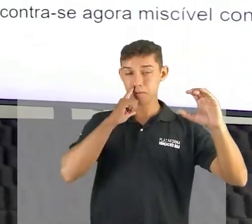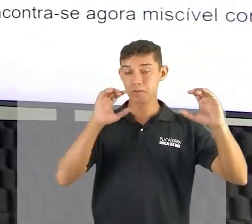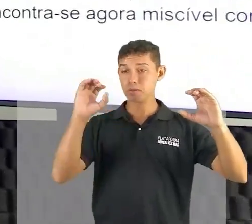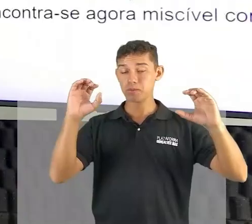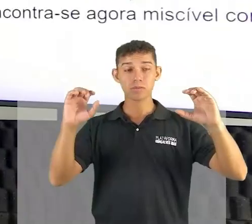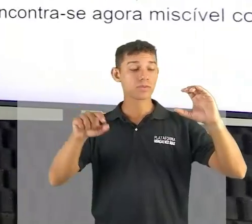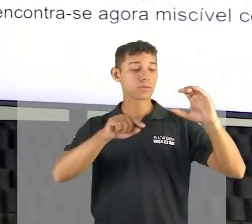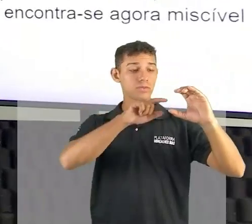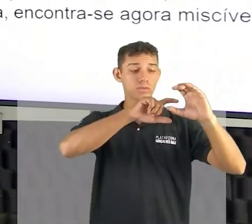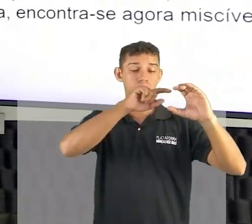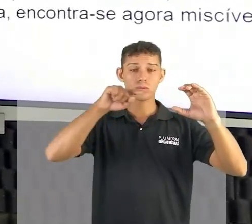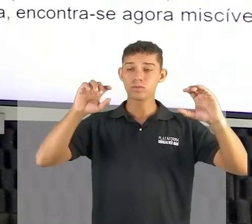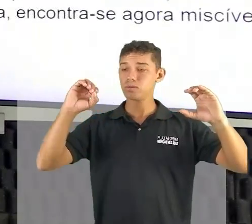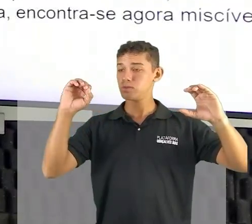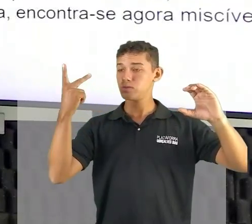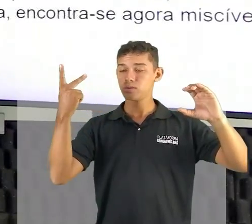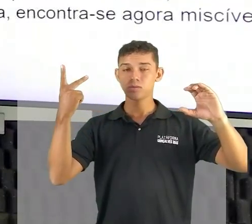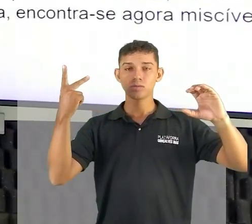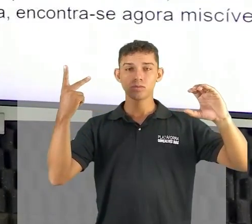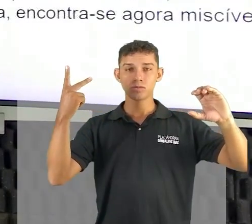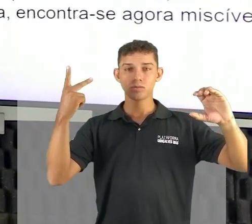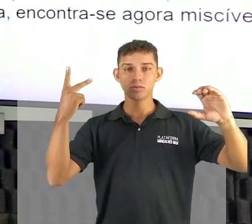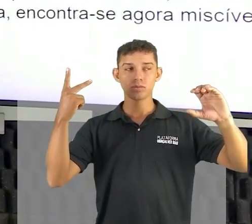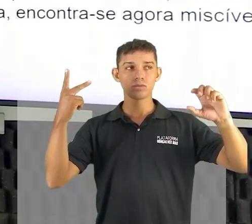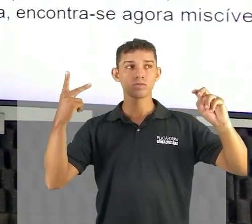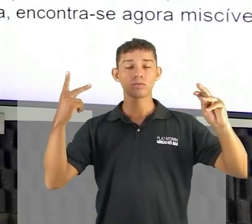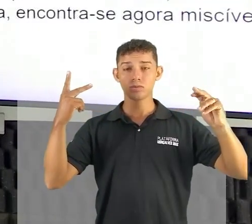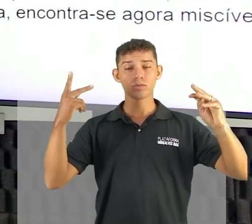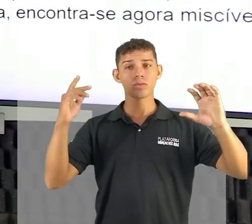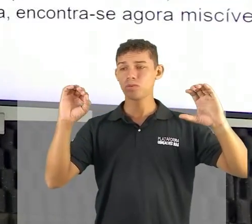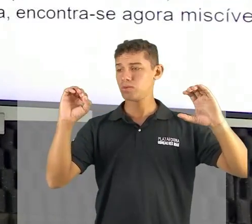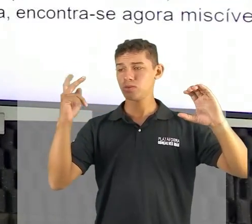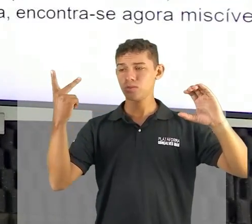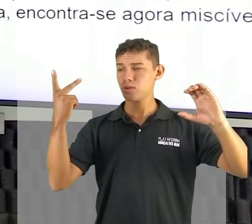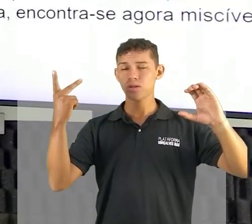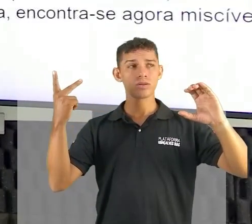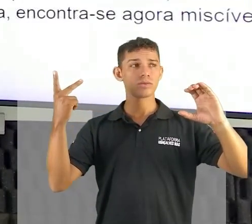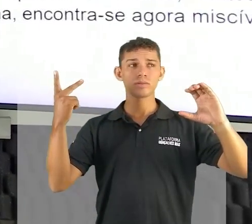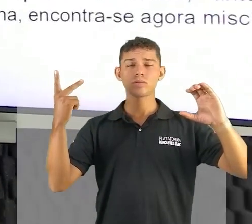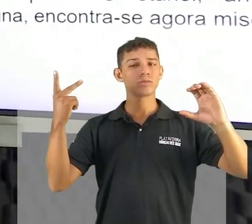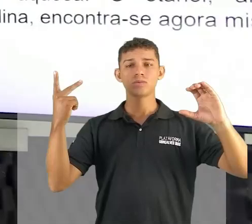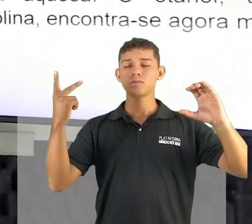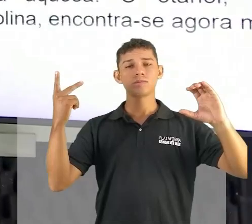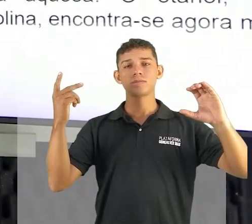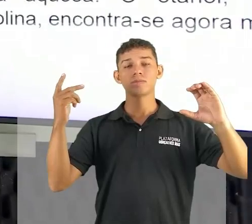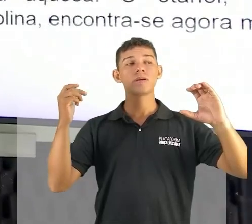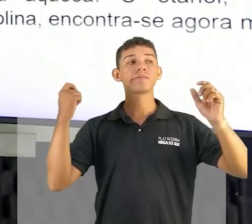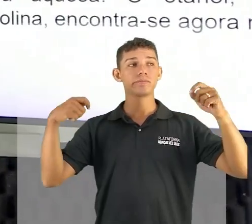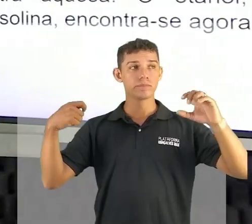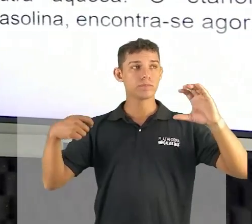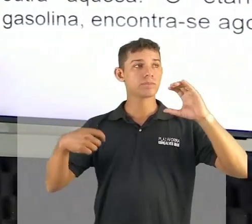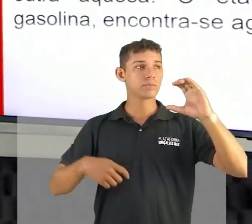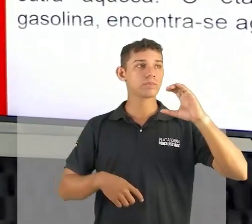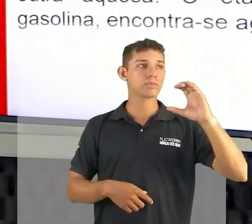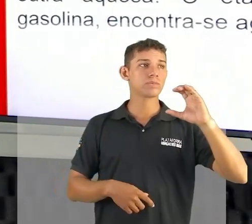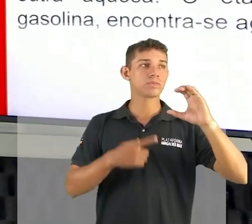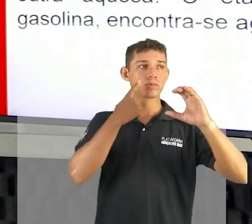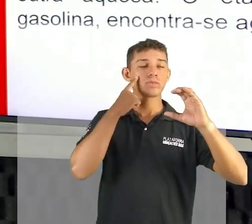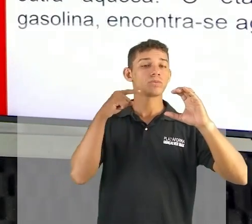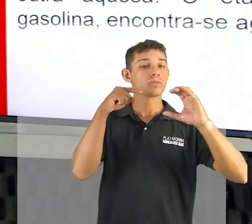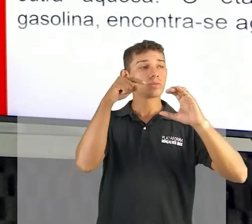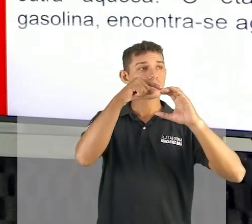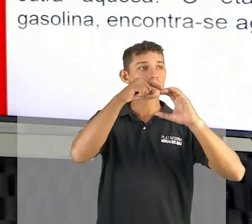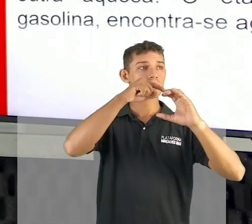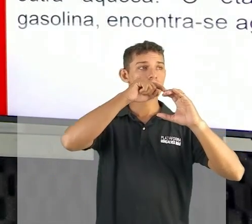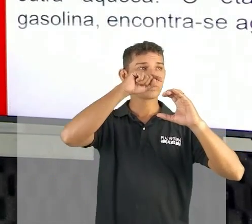Para ser álcool, eu preciso ter esse grupo OH. Só isso não basta. Eu preciso ter a hidroxila, mas essa